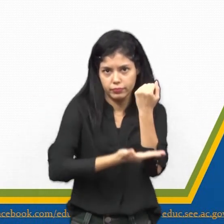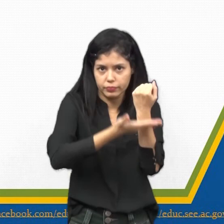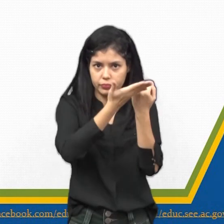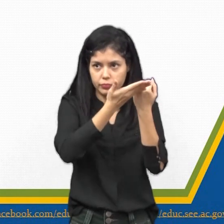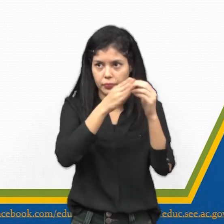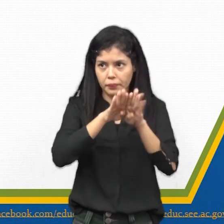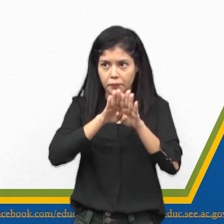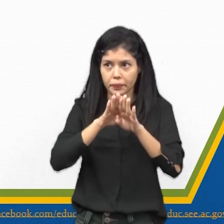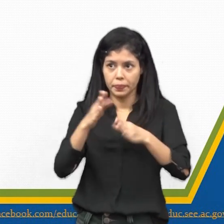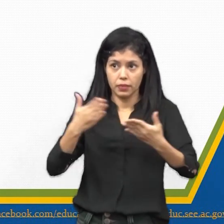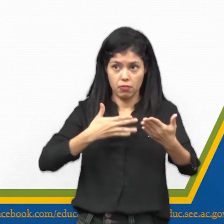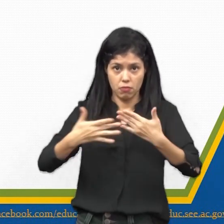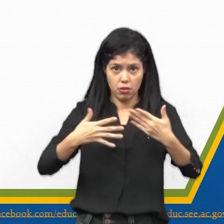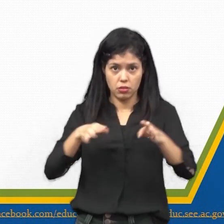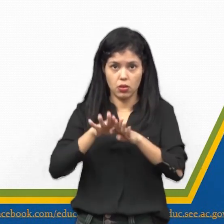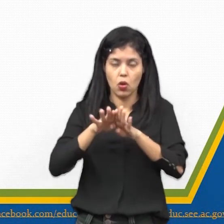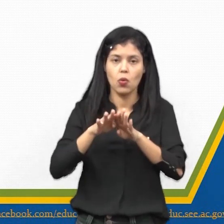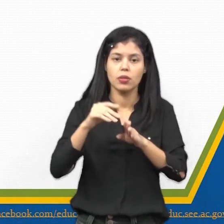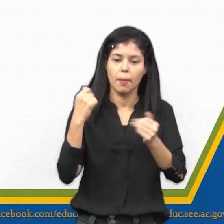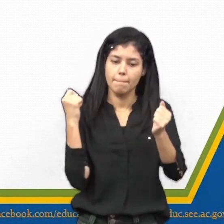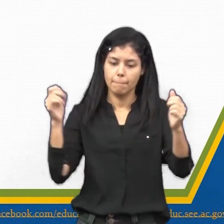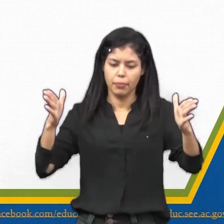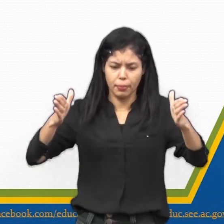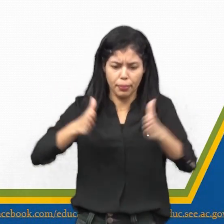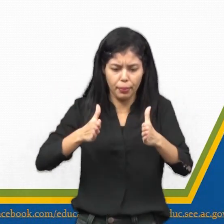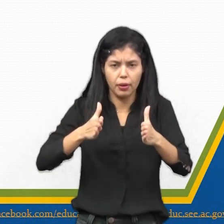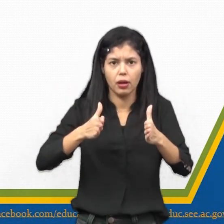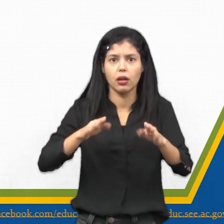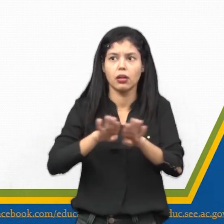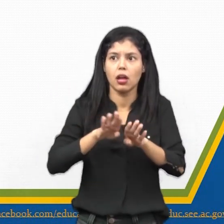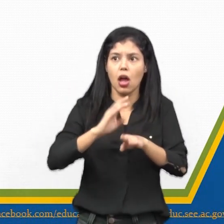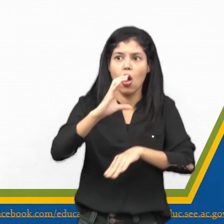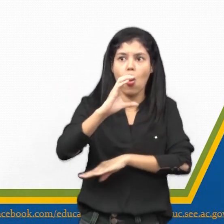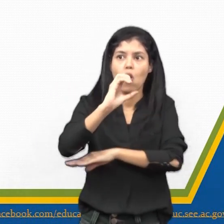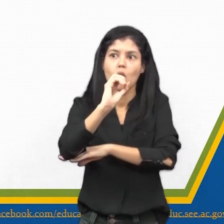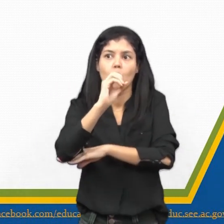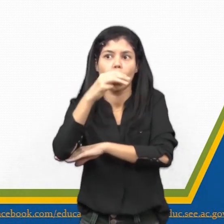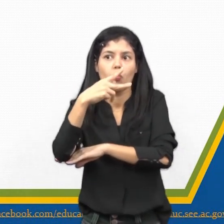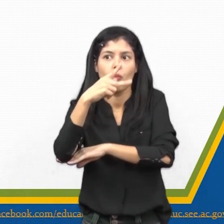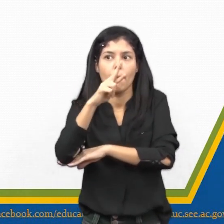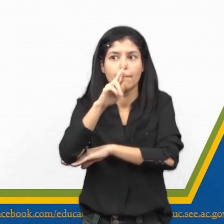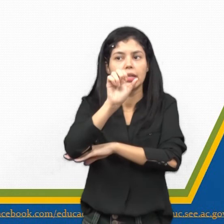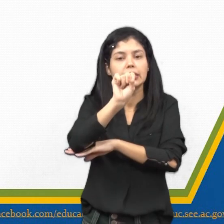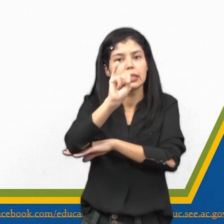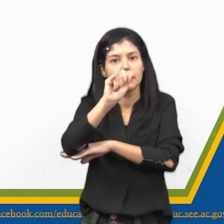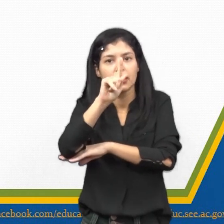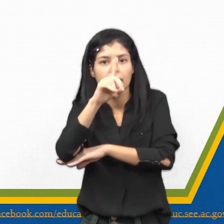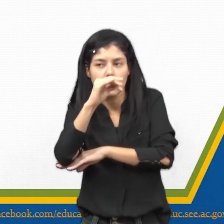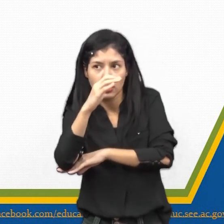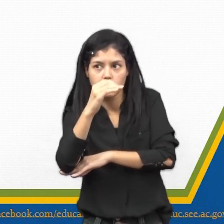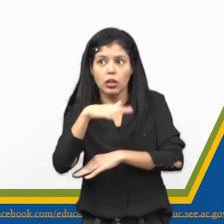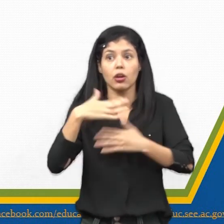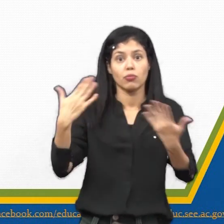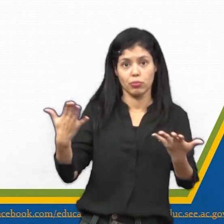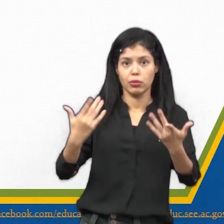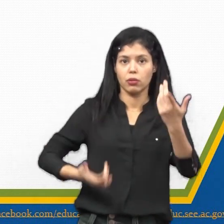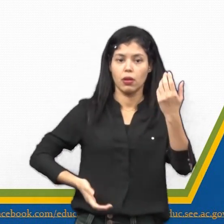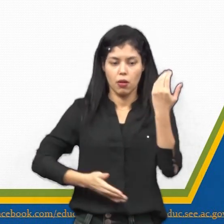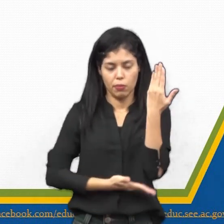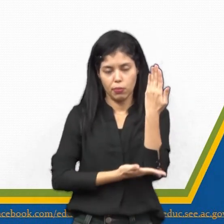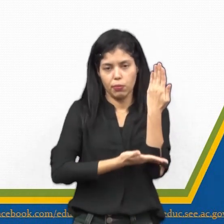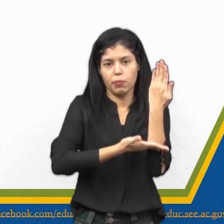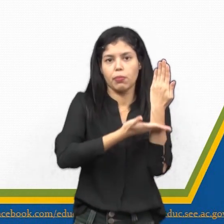essa variação ocorre por causa da pressão, nós chamamos de compressibilidade. E quando ocorre por causa da temperatura,